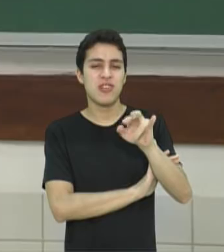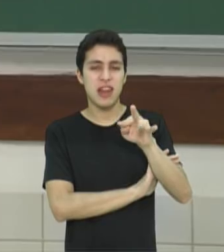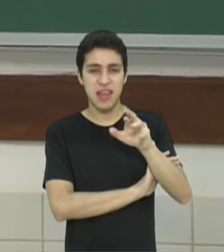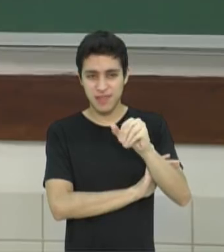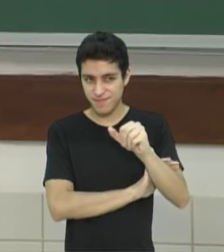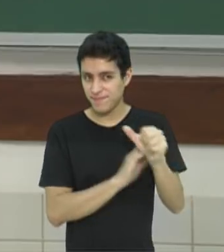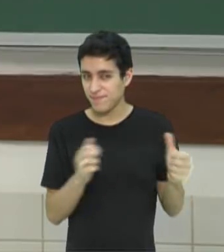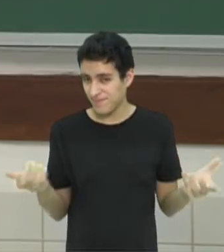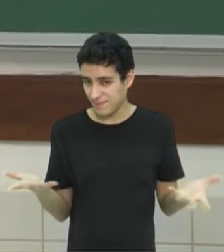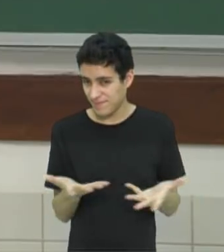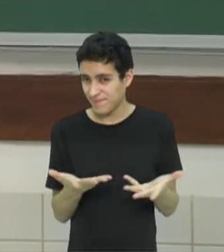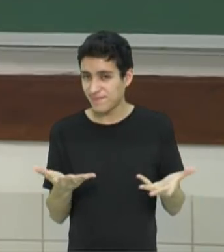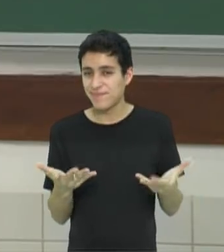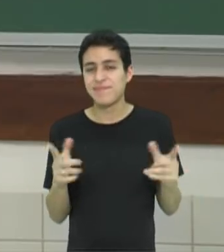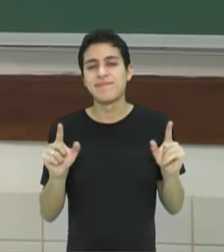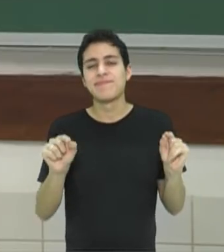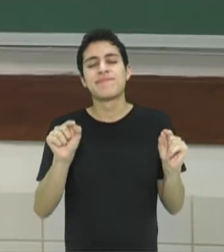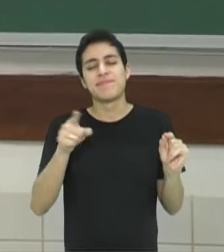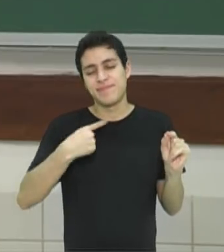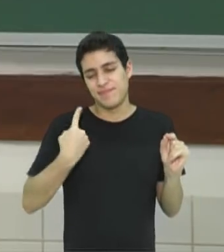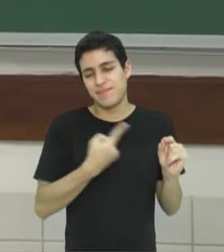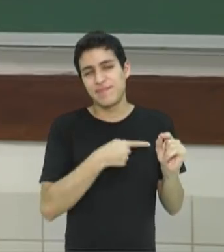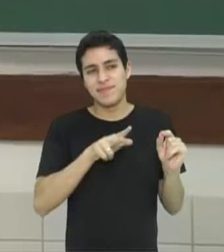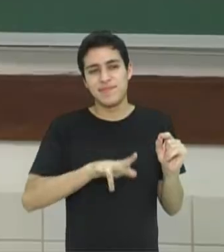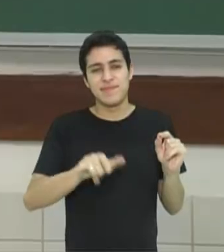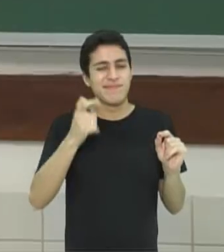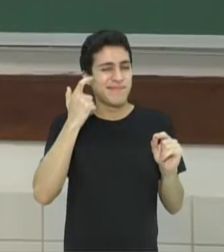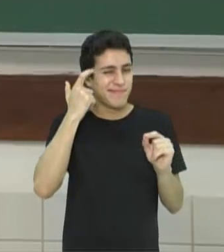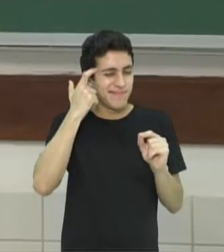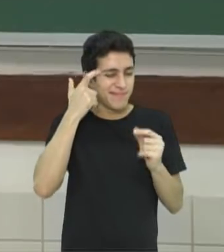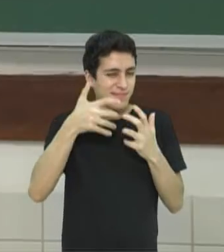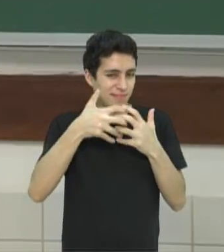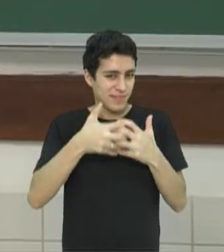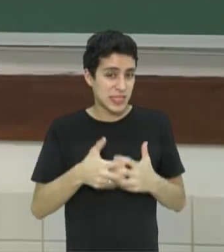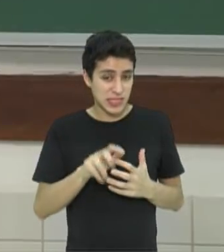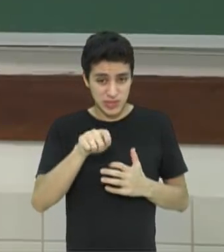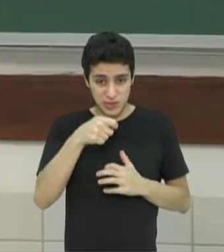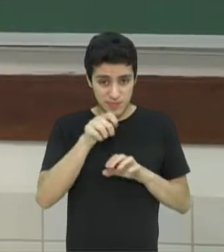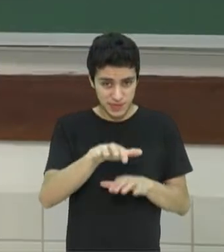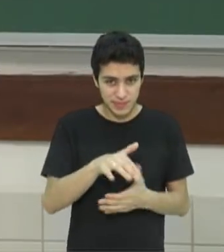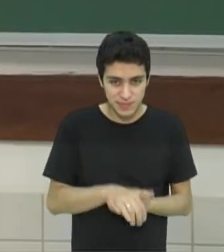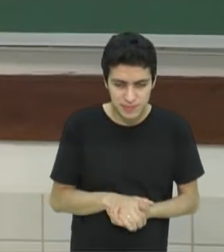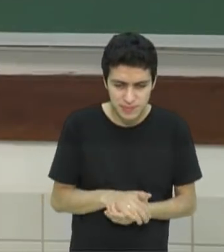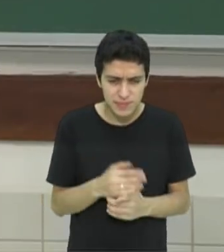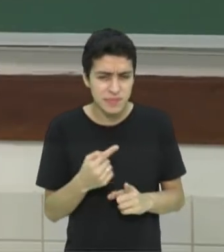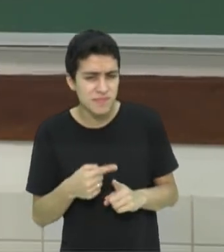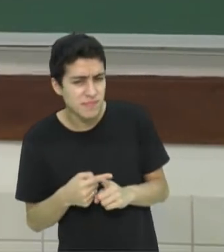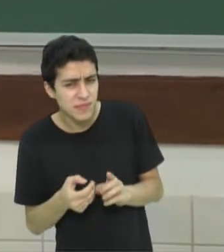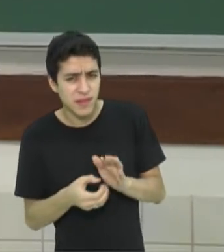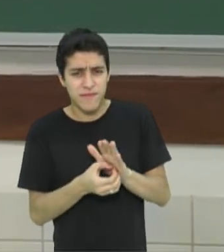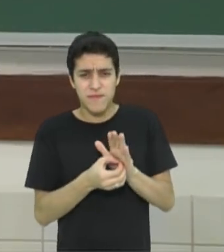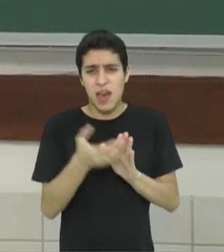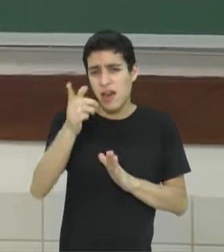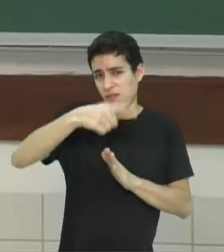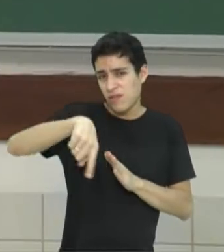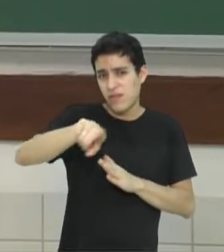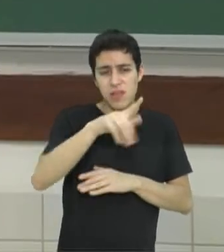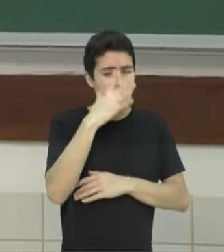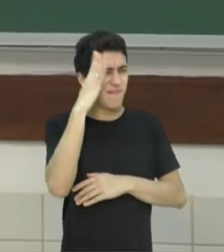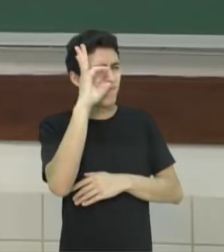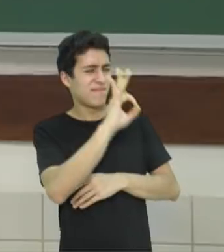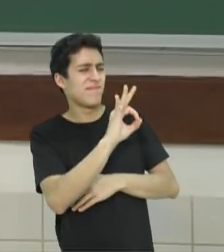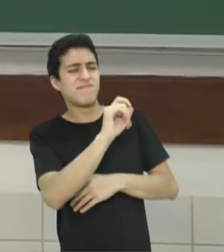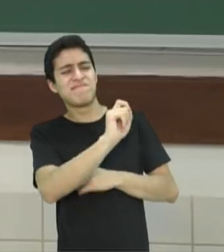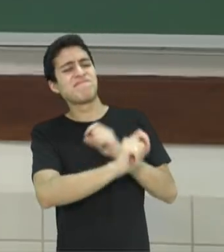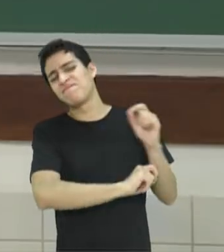E agora nós vamos refletir a respeito disso, porque muitos de vocês não entenderam